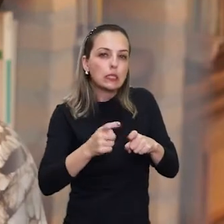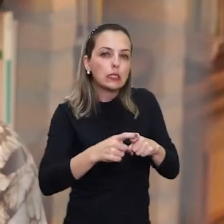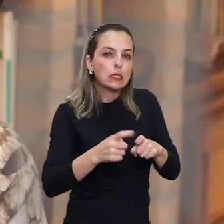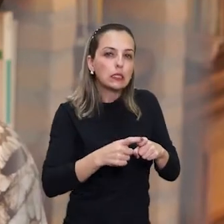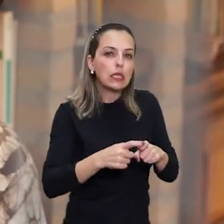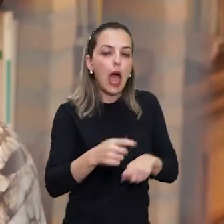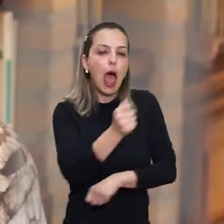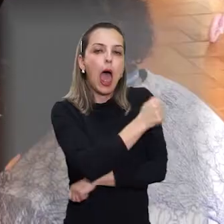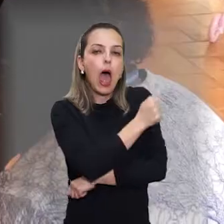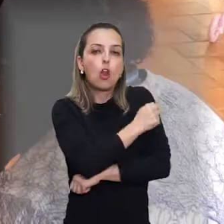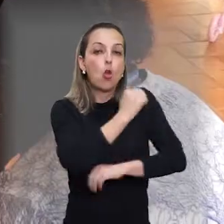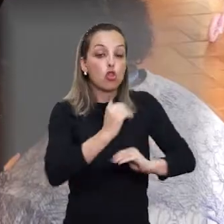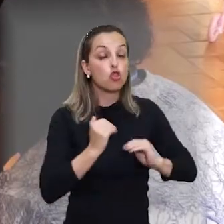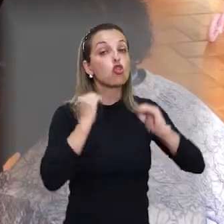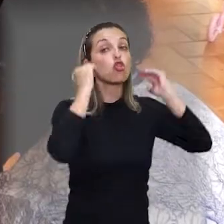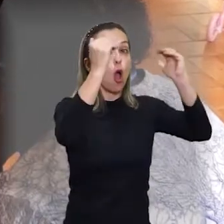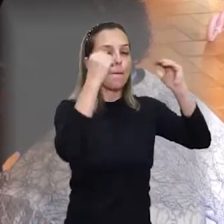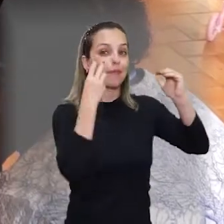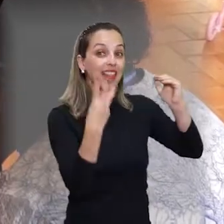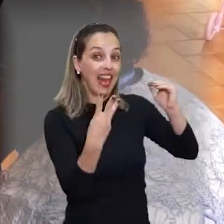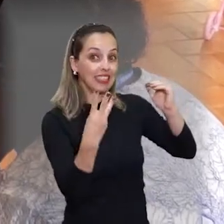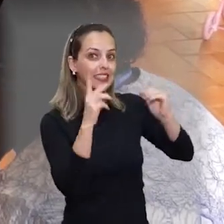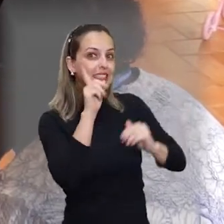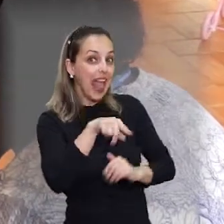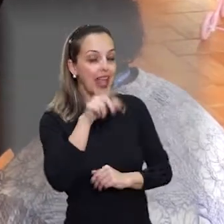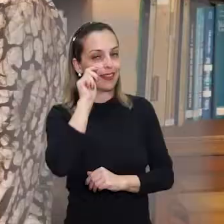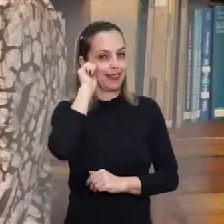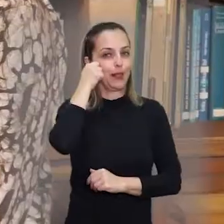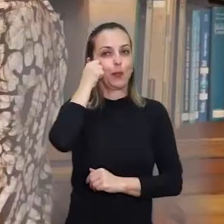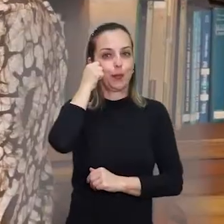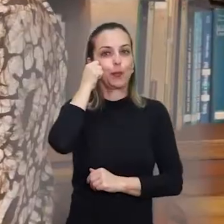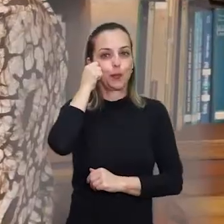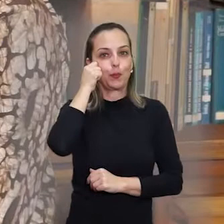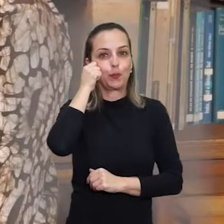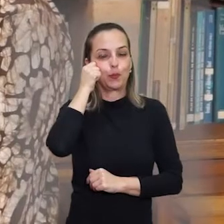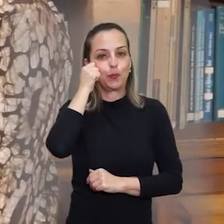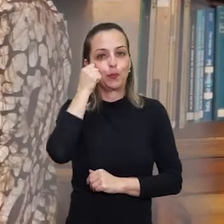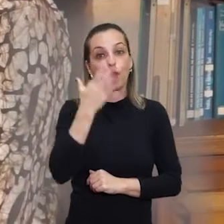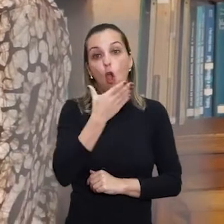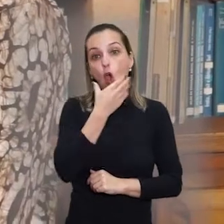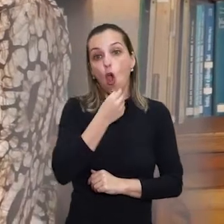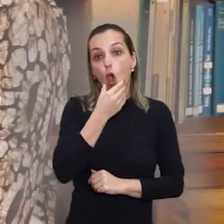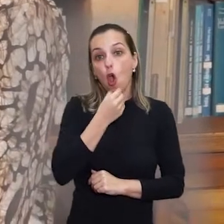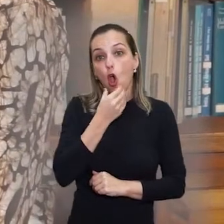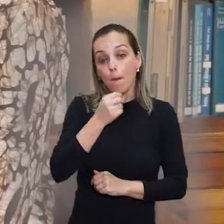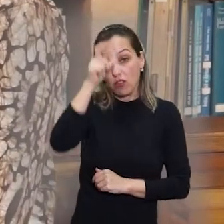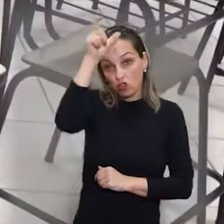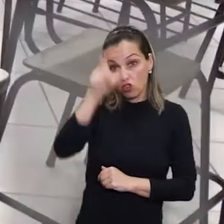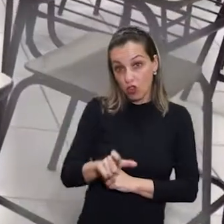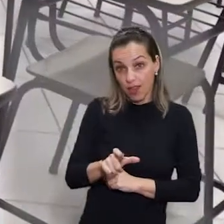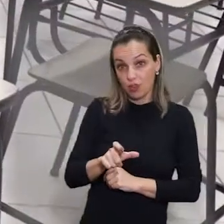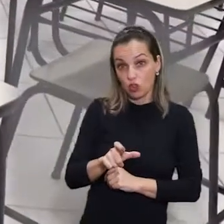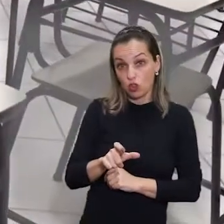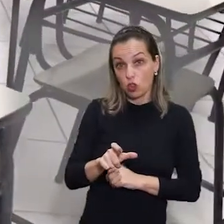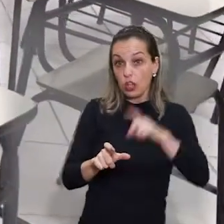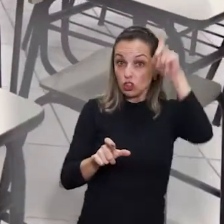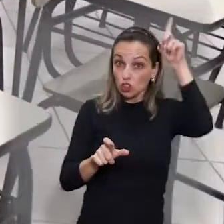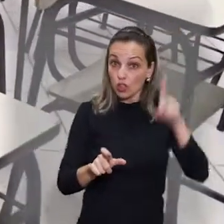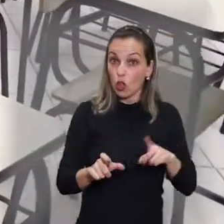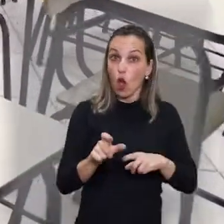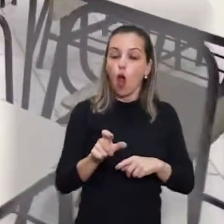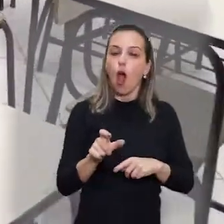Rio Preto, os 5 melhores eram cotistas. Quando você pega os de medicina, os 3 melhores eram